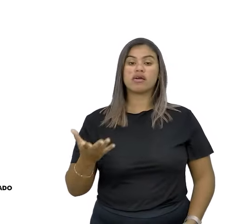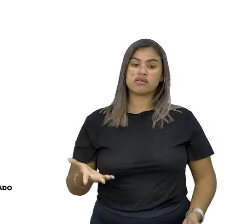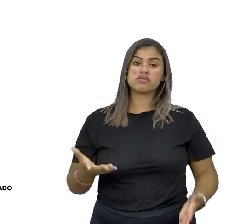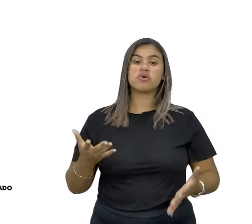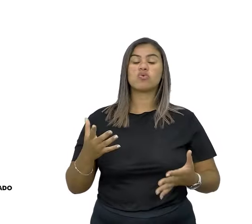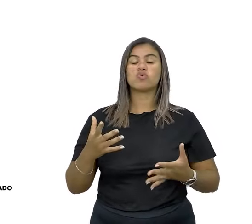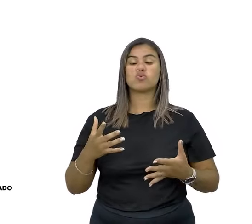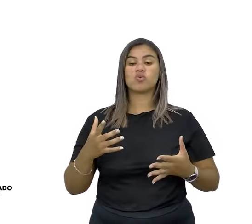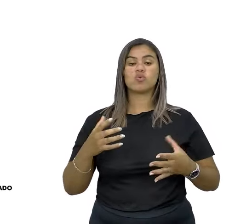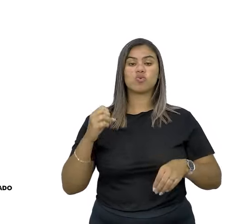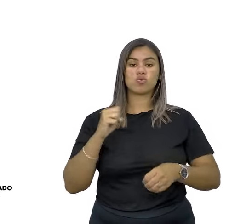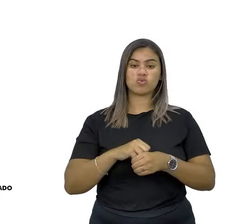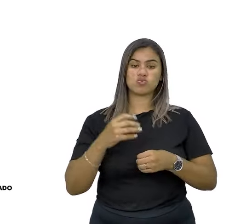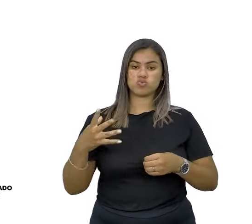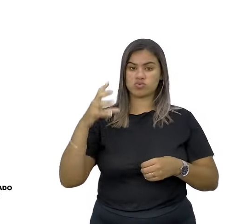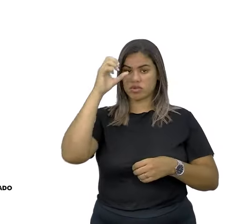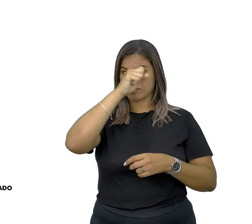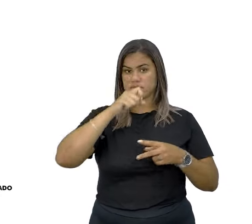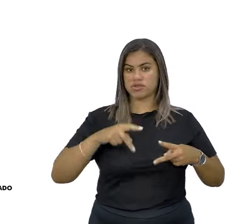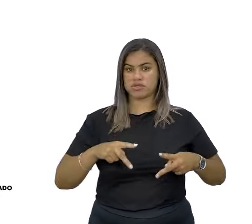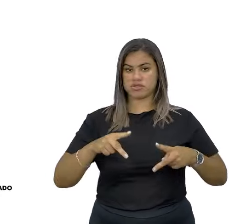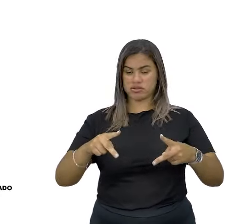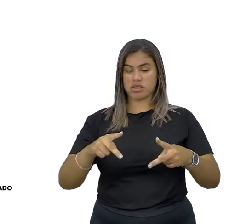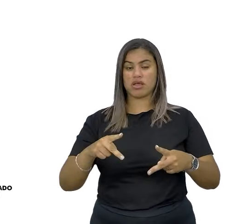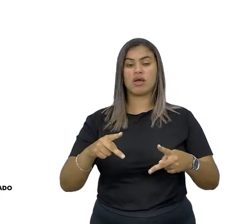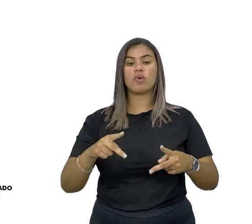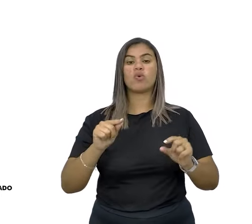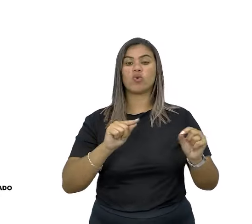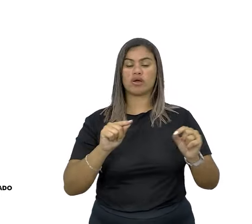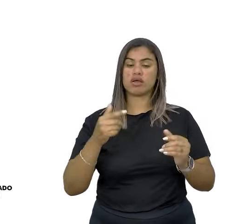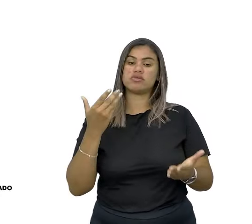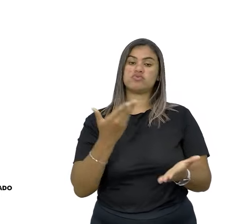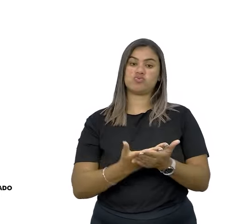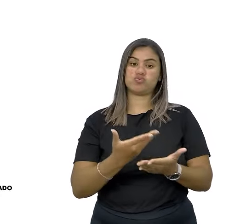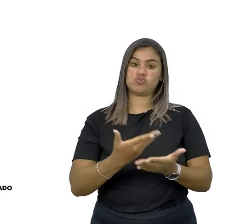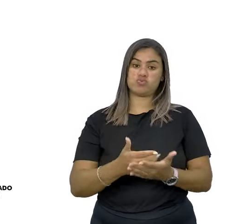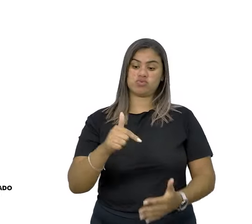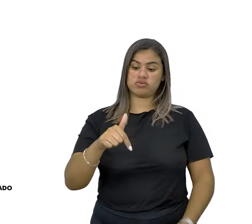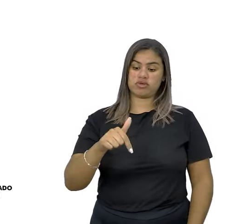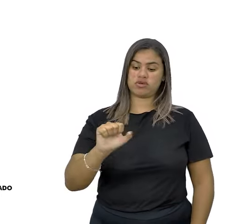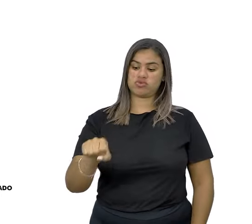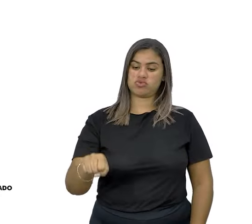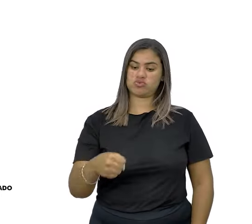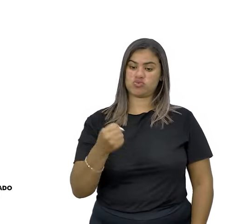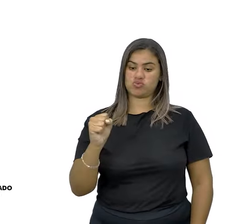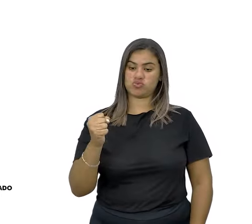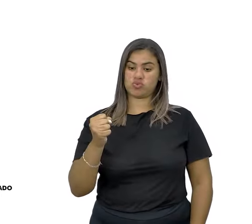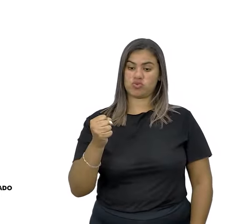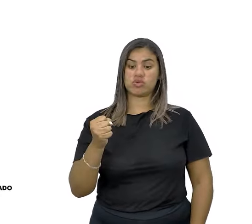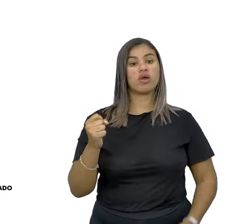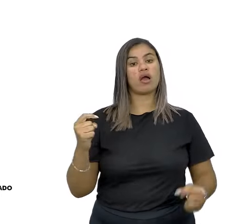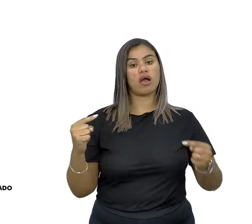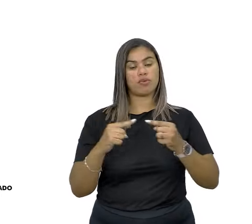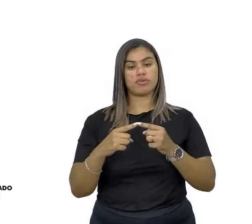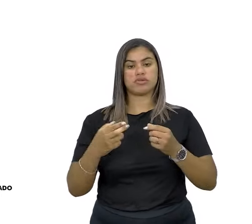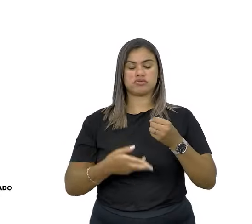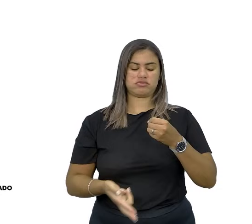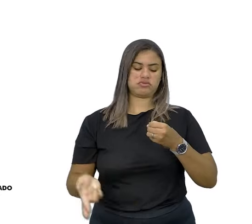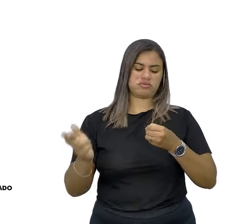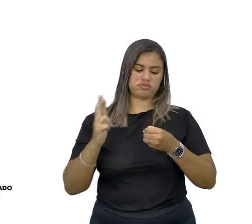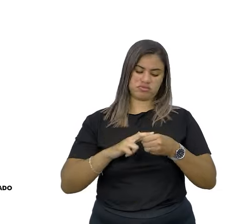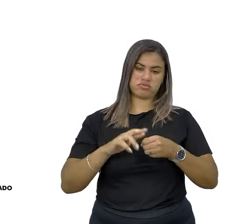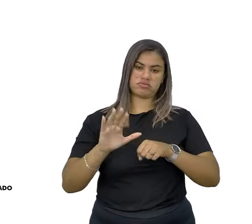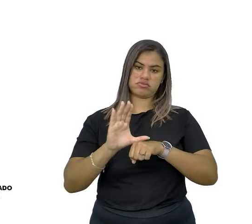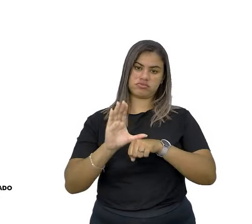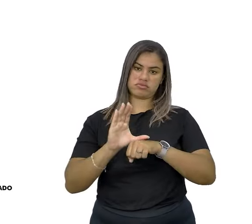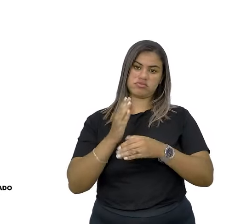parte do Aprender Sempre, quando houver as aulas 7 e 8, vai ter essa questão da retomada de conceito